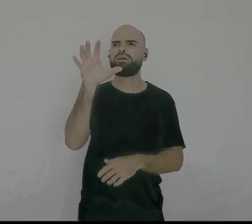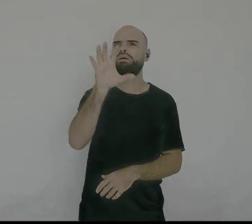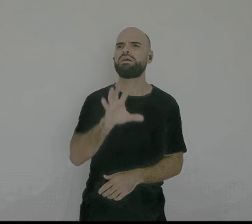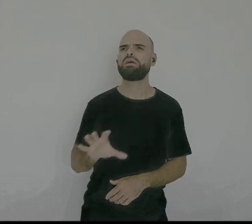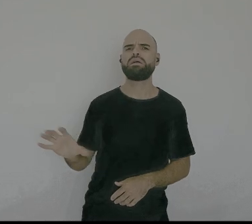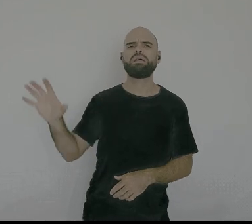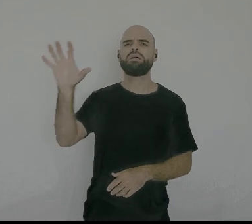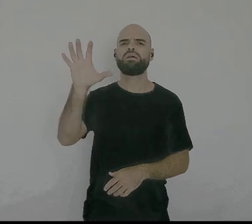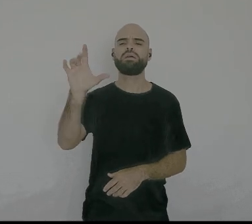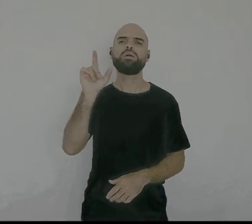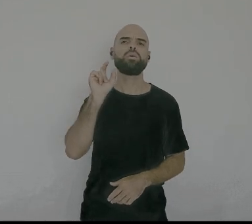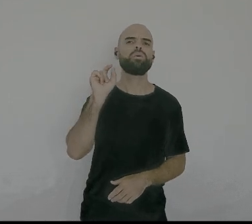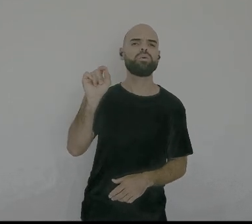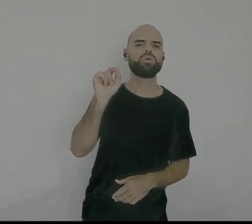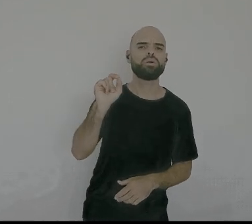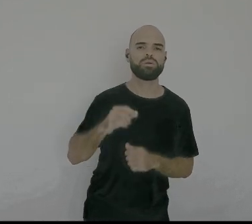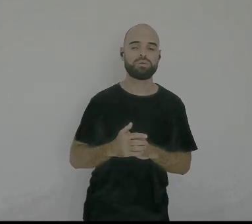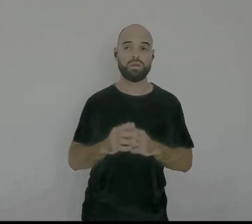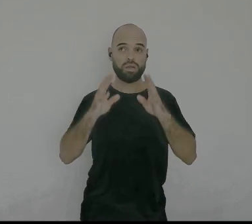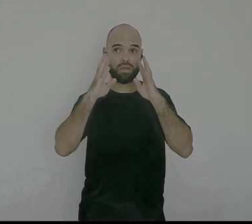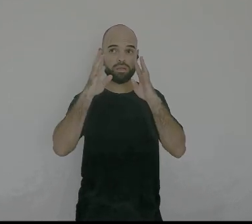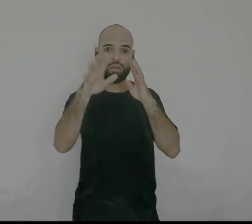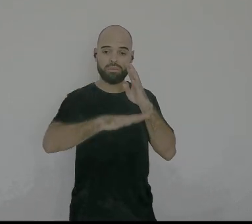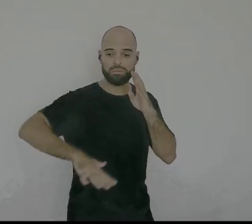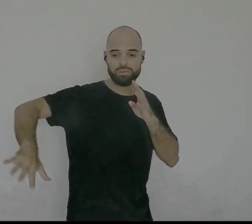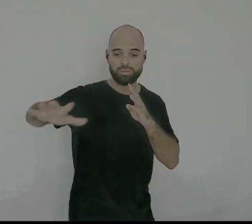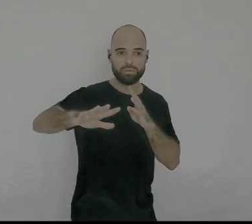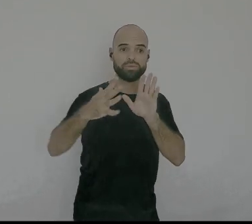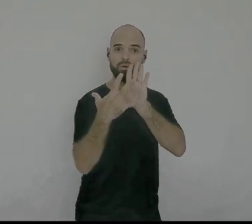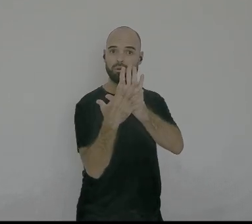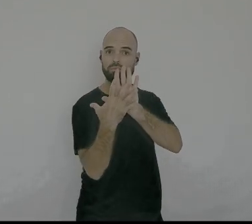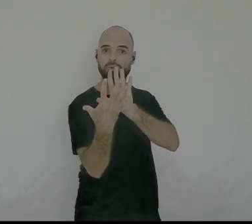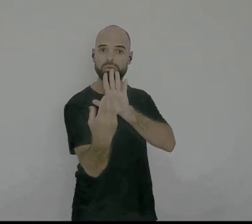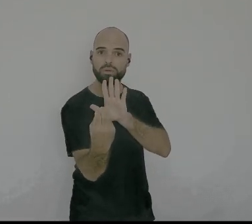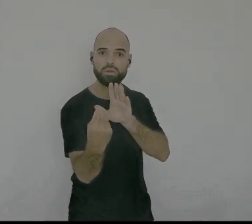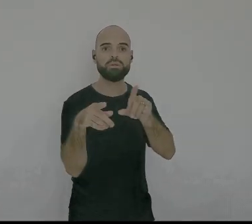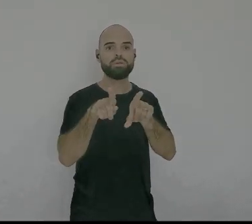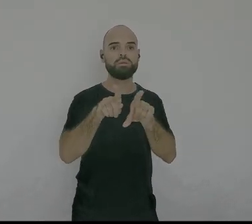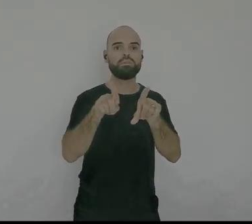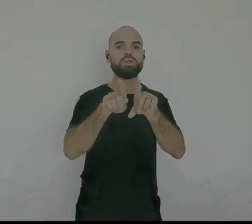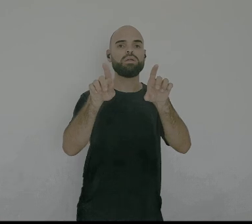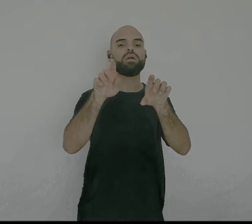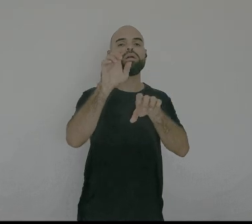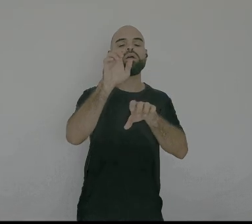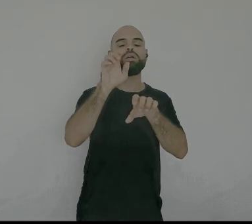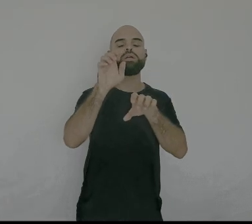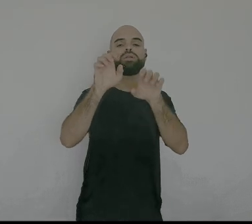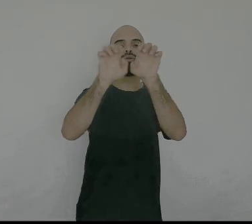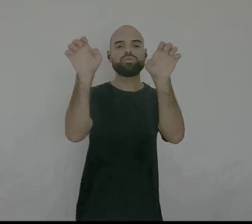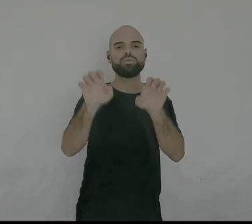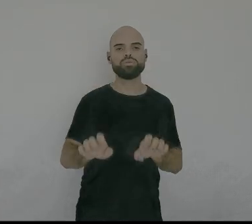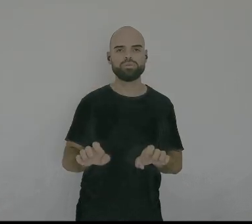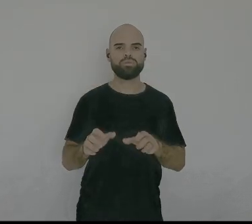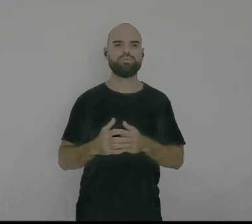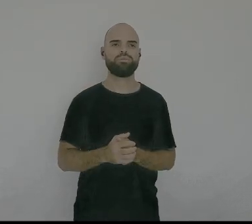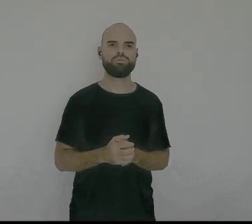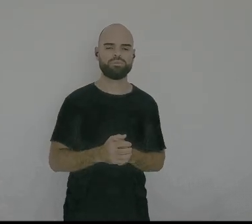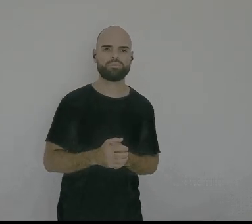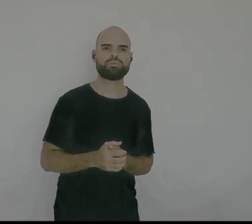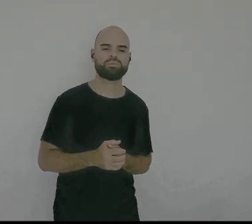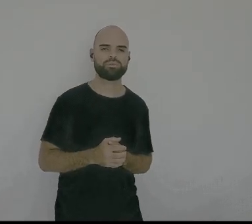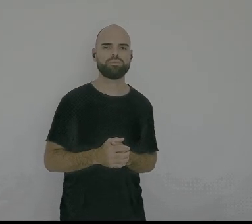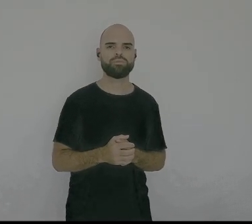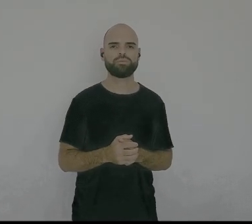dos seus elementos: a população e os territórios, os modelos de atenção à saúde e a estrutura